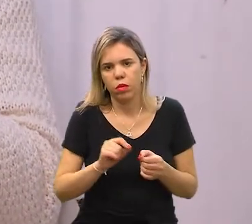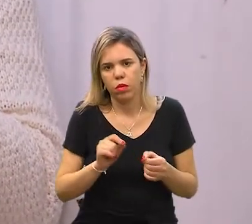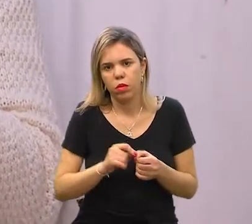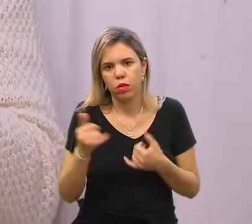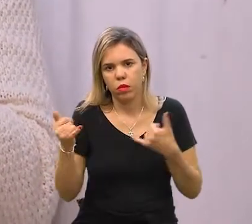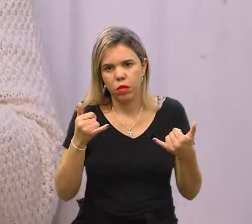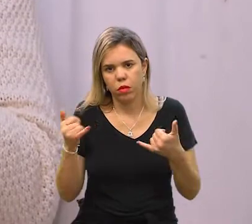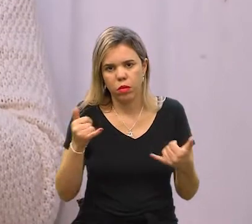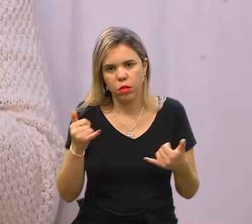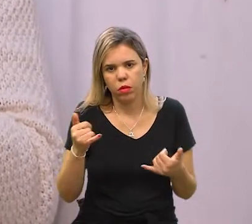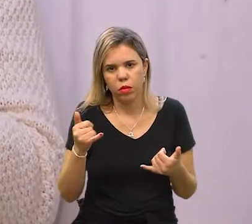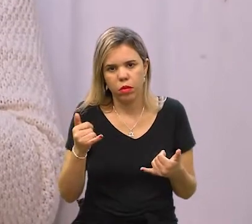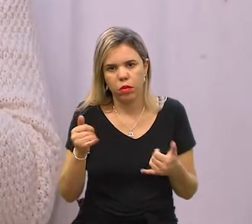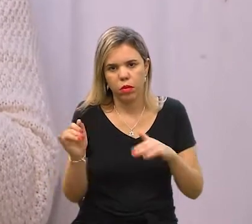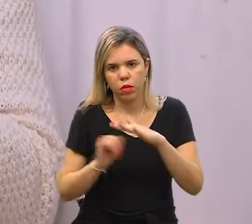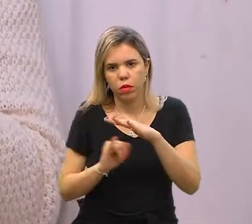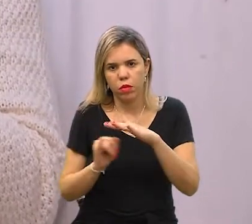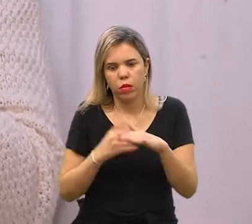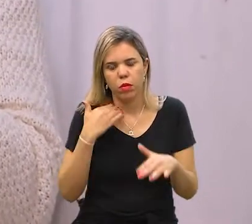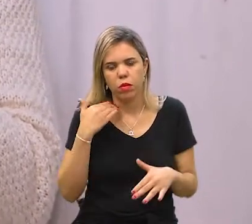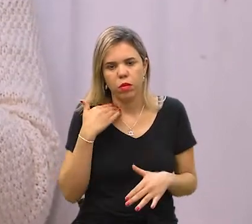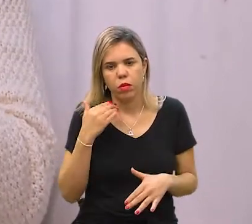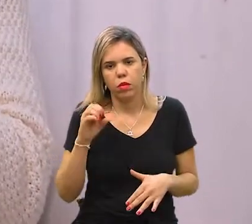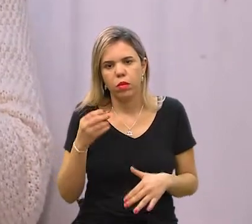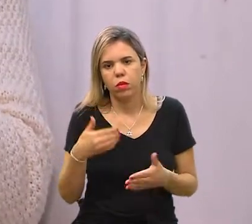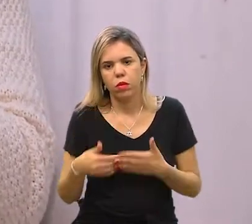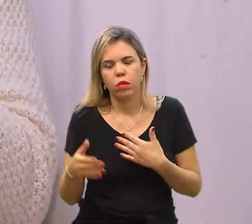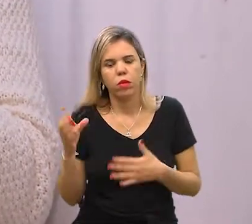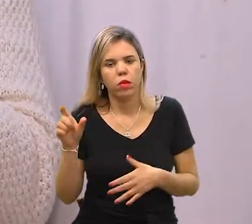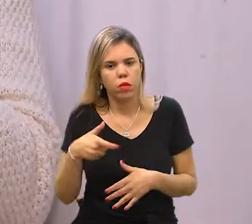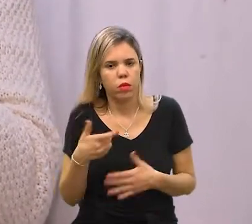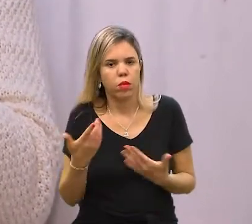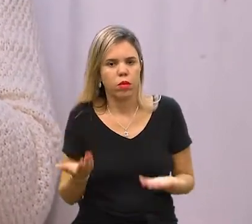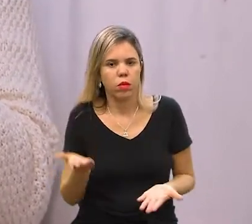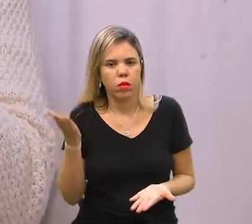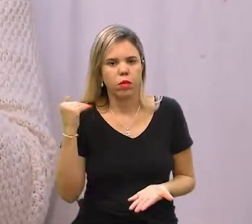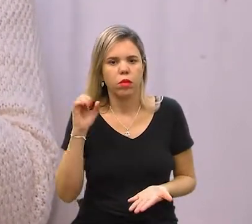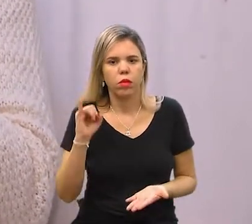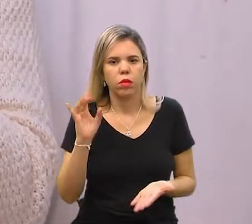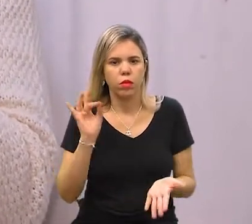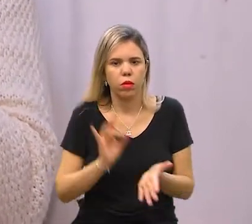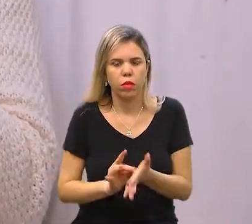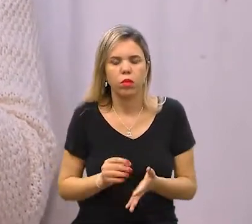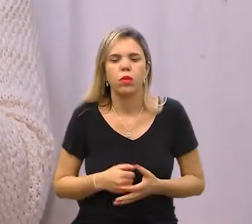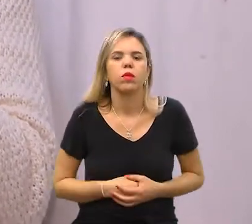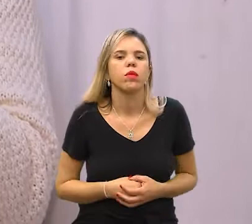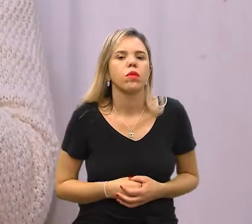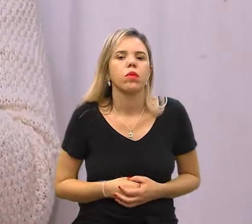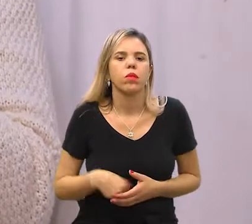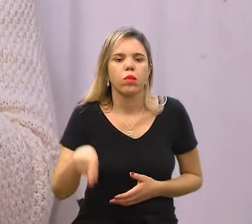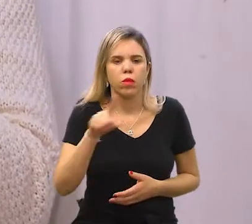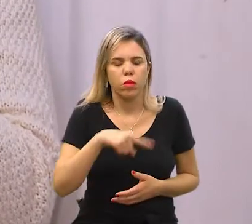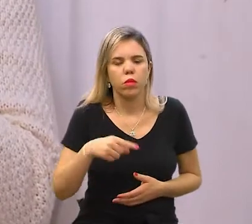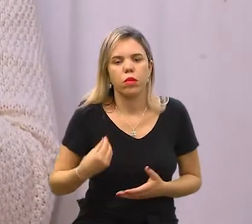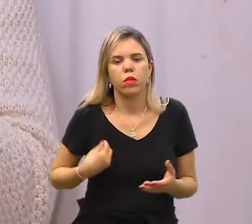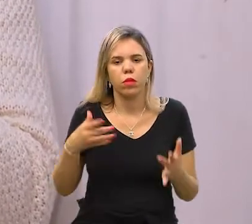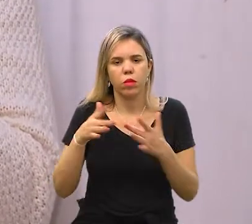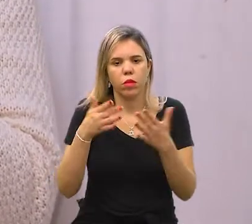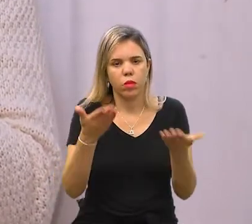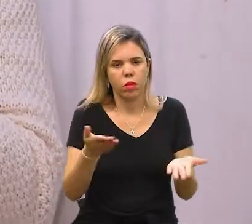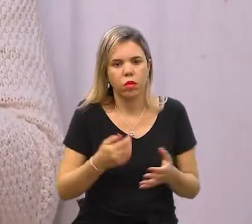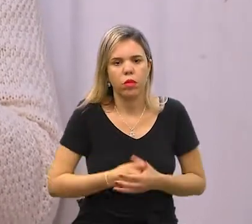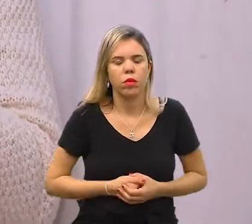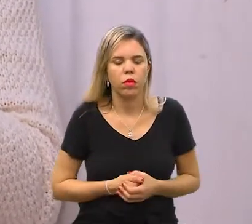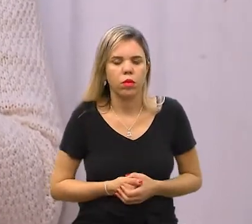fazer a ligação para a instituição bancária ou de cartão de crédito, para saber se de fato são eles que estão entrando em contato